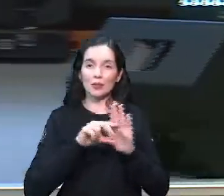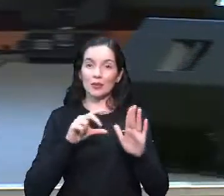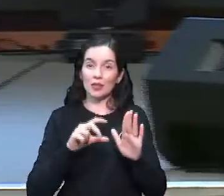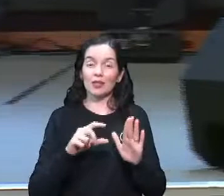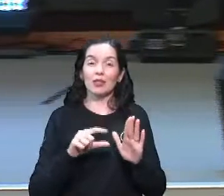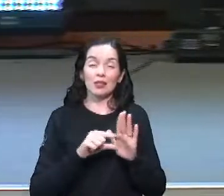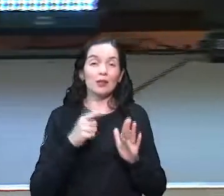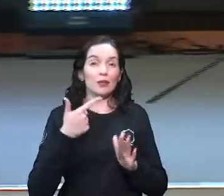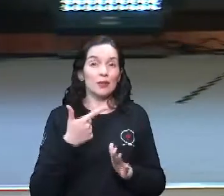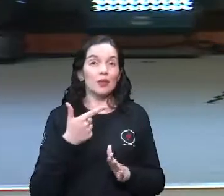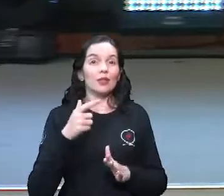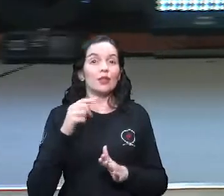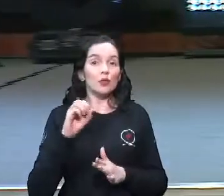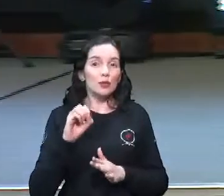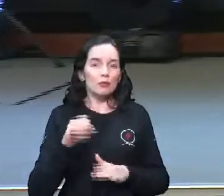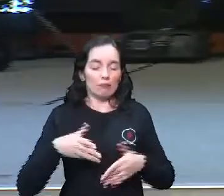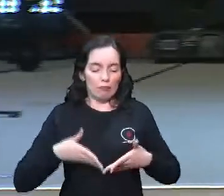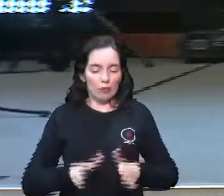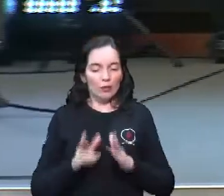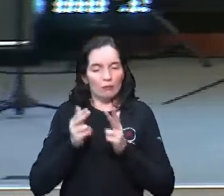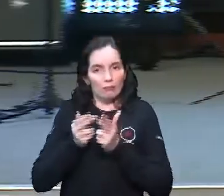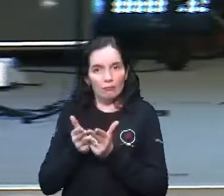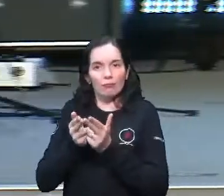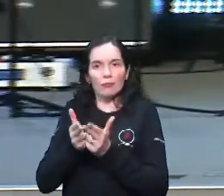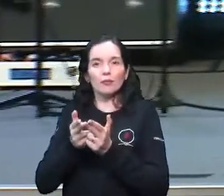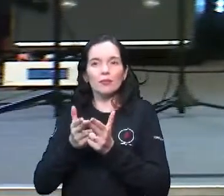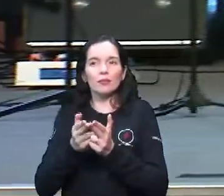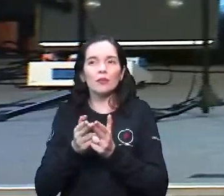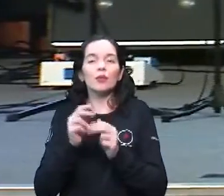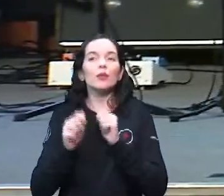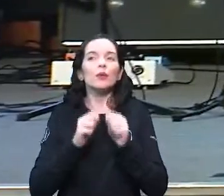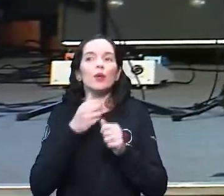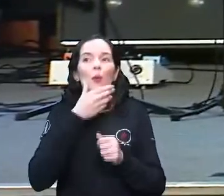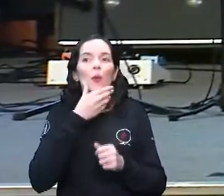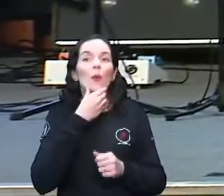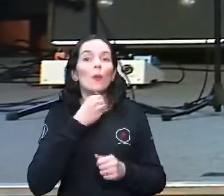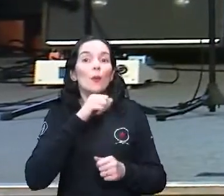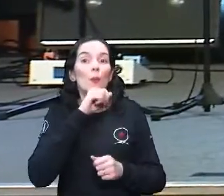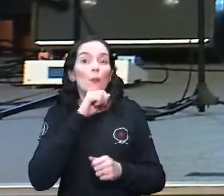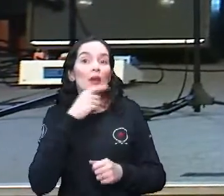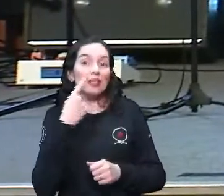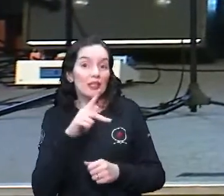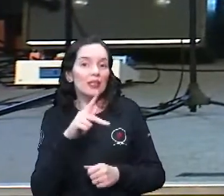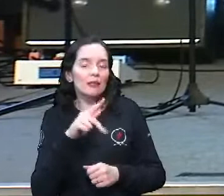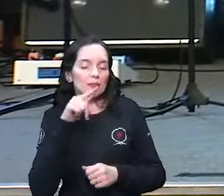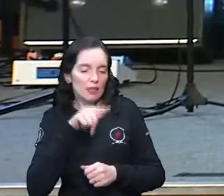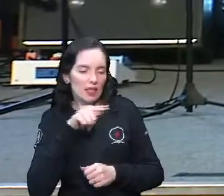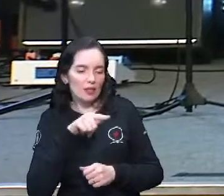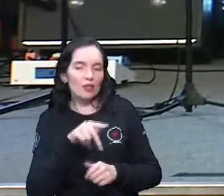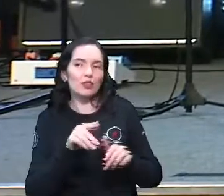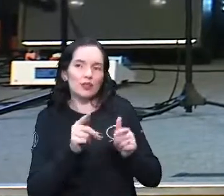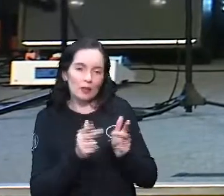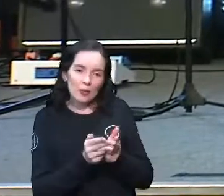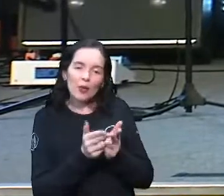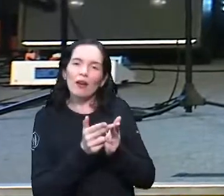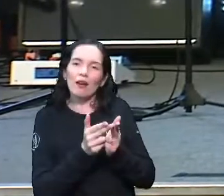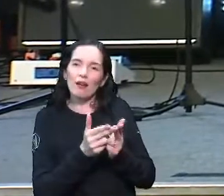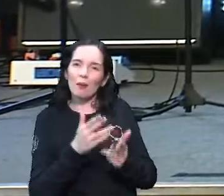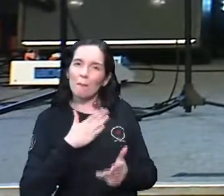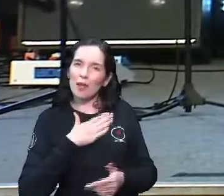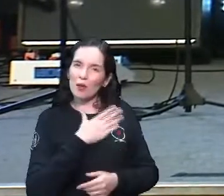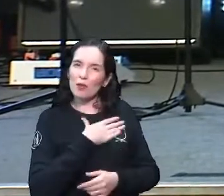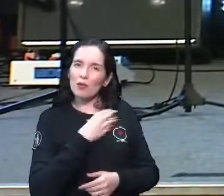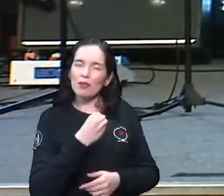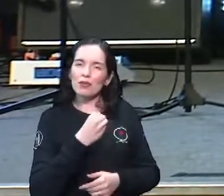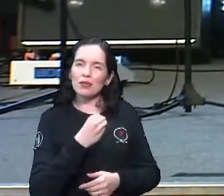que nasceu Noé. E a Bíblia diz que Lameque diz assim: este é Noé, é o meu filho, o que vai